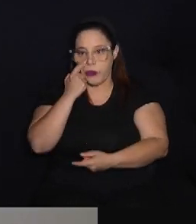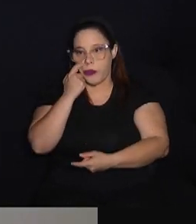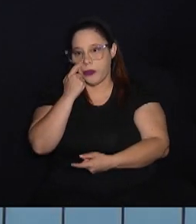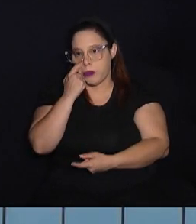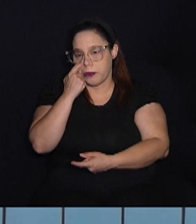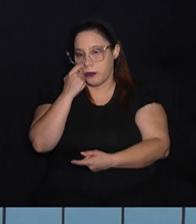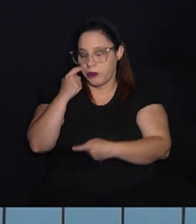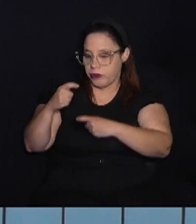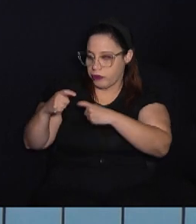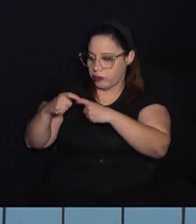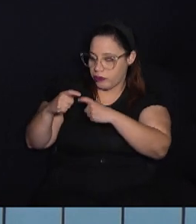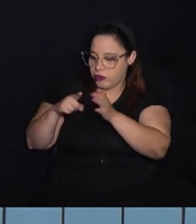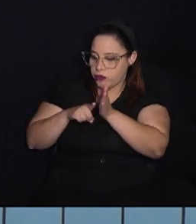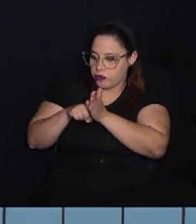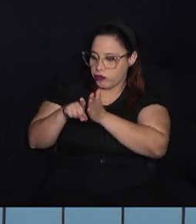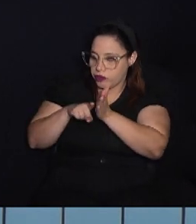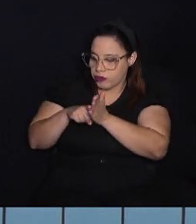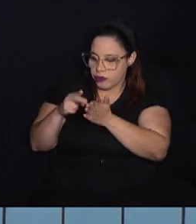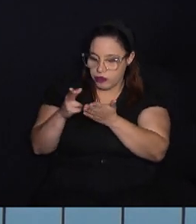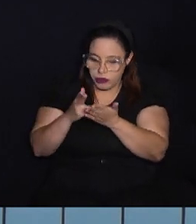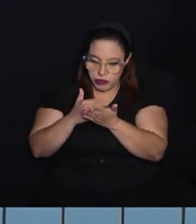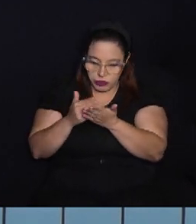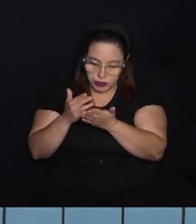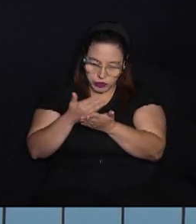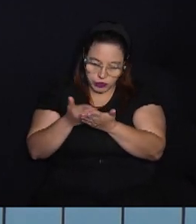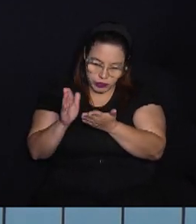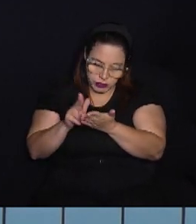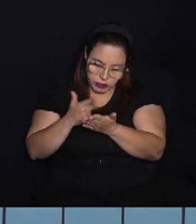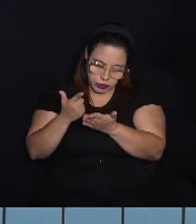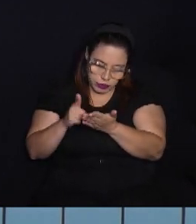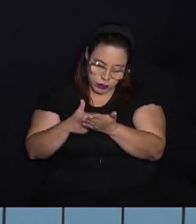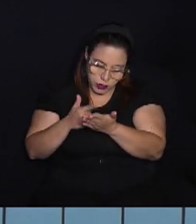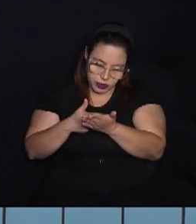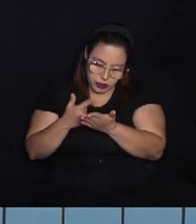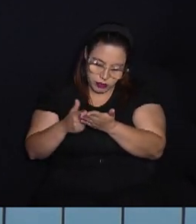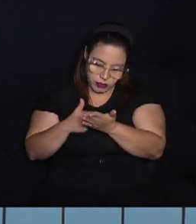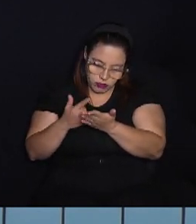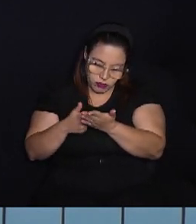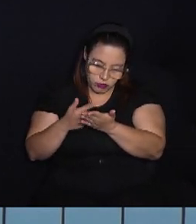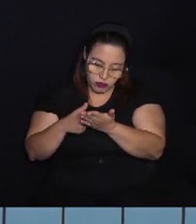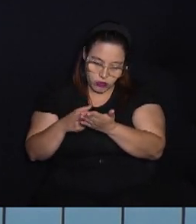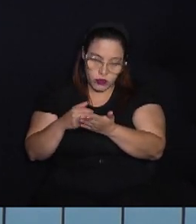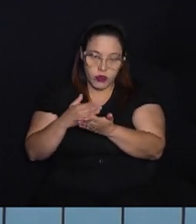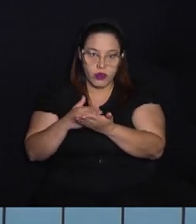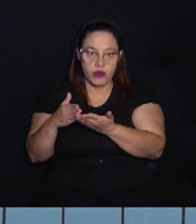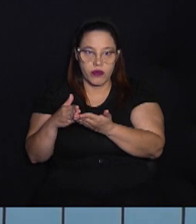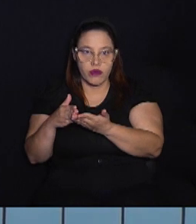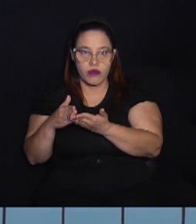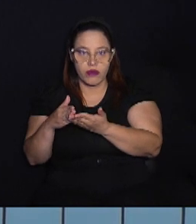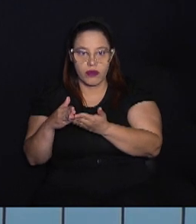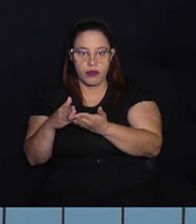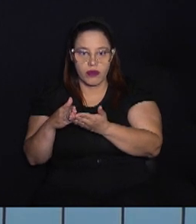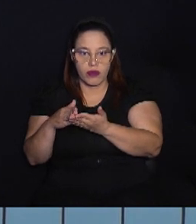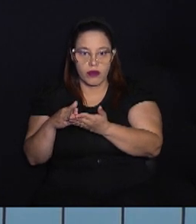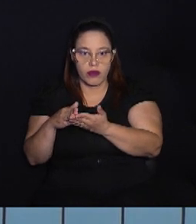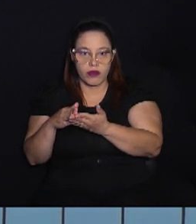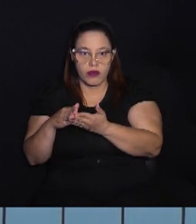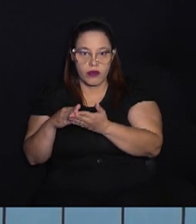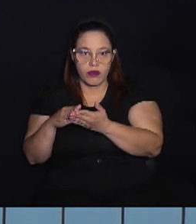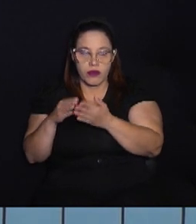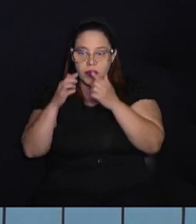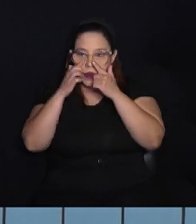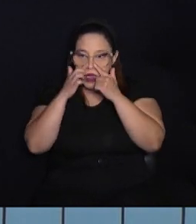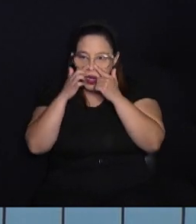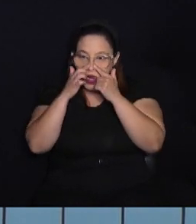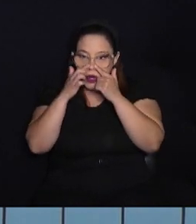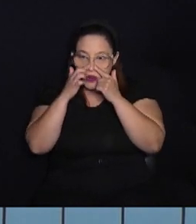Doutora, eu estava lendo, né, sobre o nosso assunto e o vitiligo ele geralmente começa a aparecer nas extremidades, né?